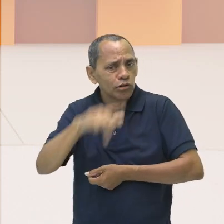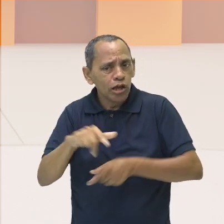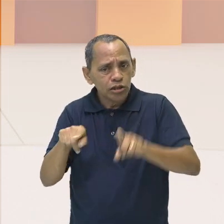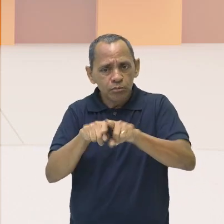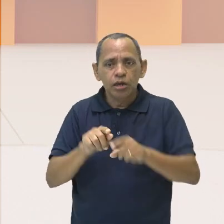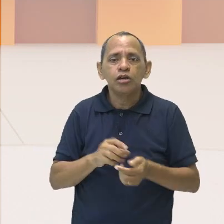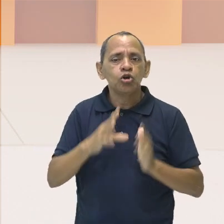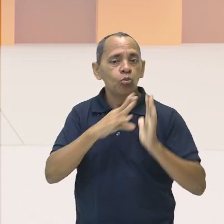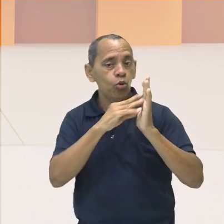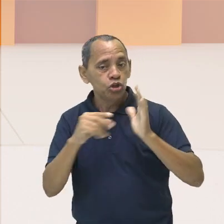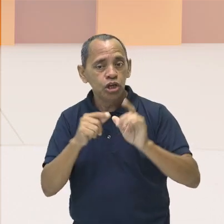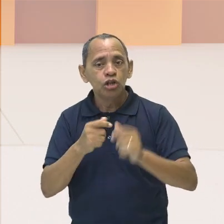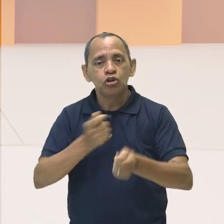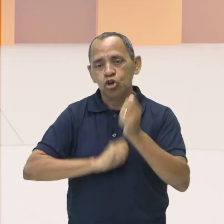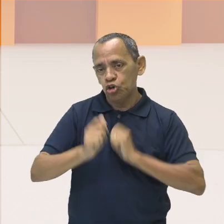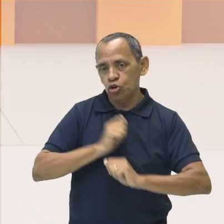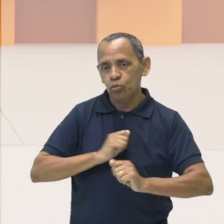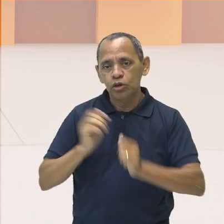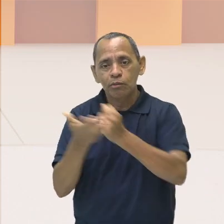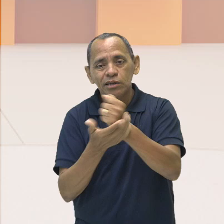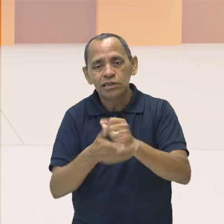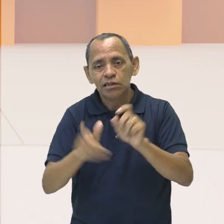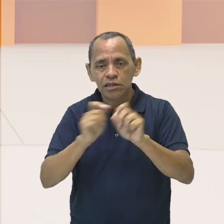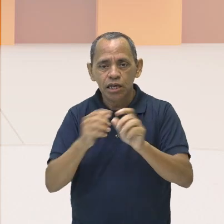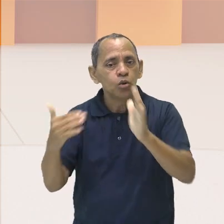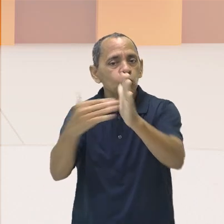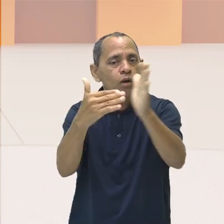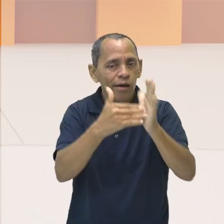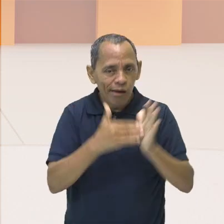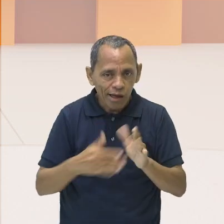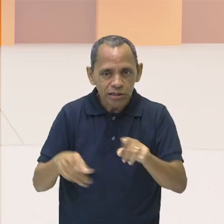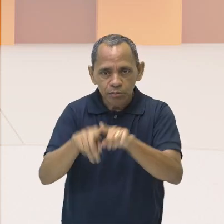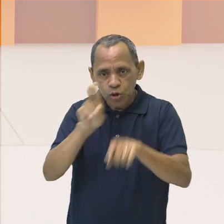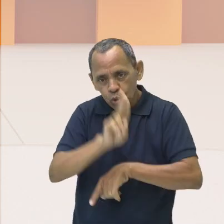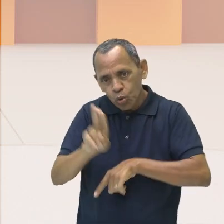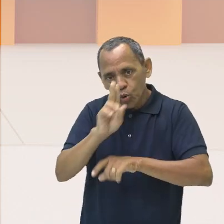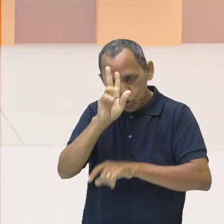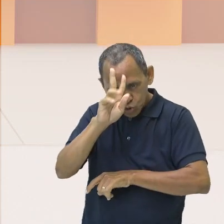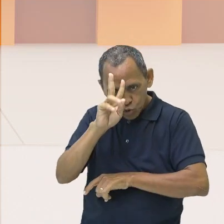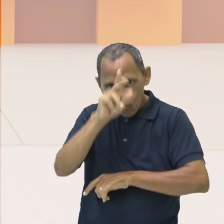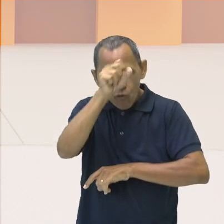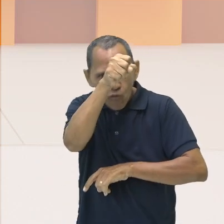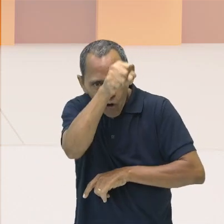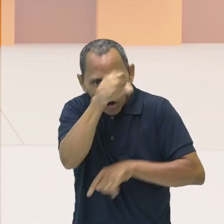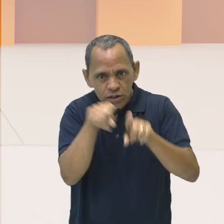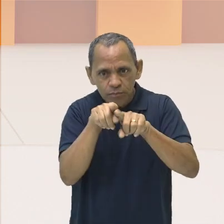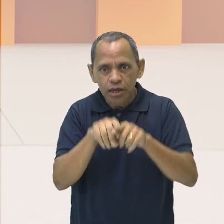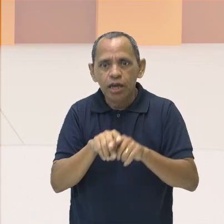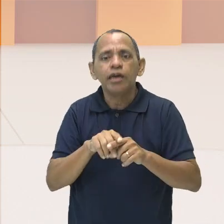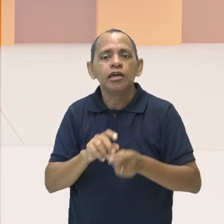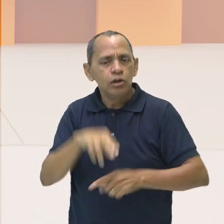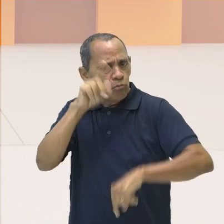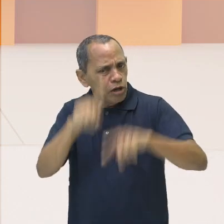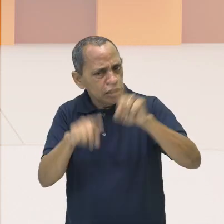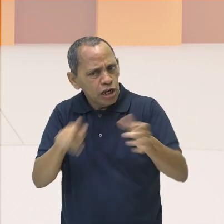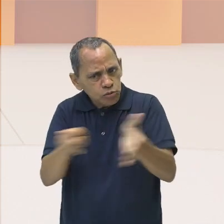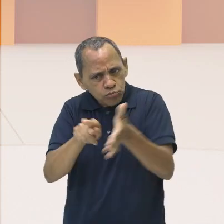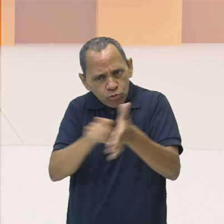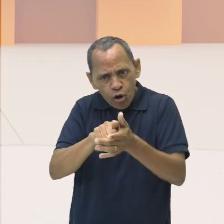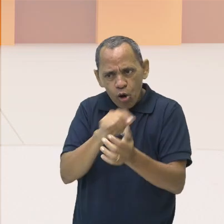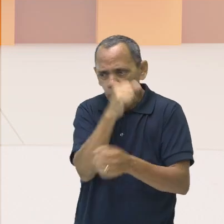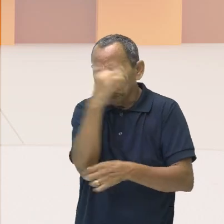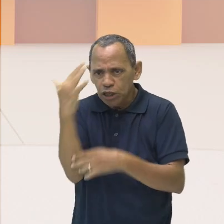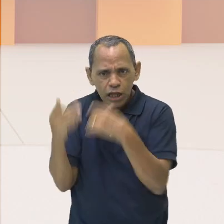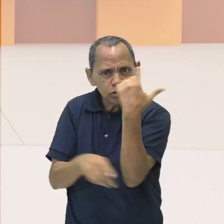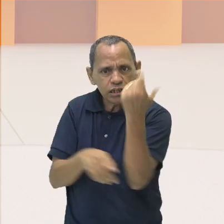econômico baseado na restrição e no uso intensivo da natureza, sem nenhuma preocupação com